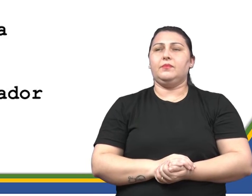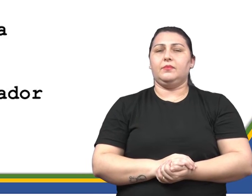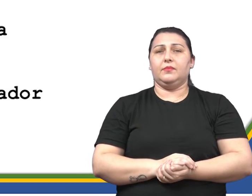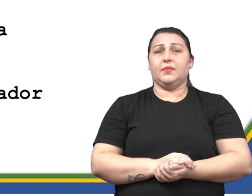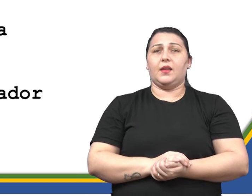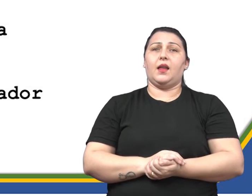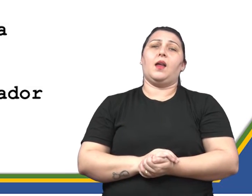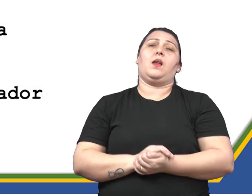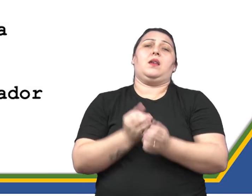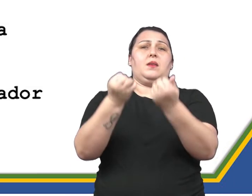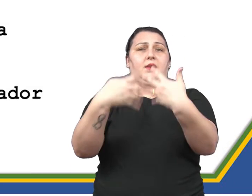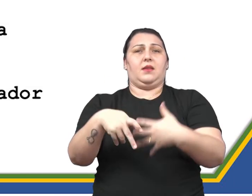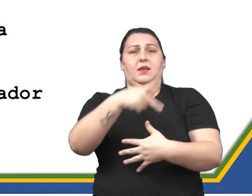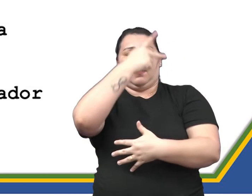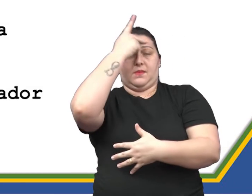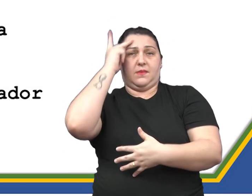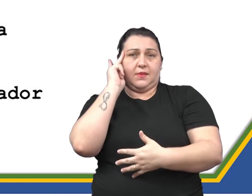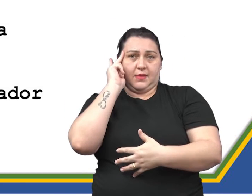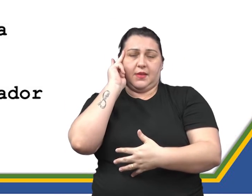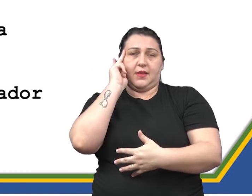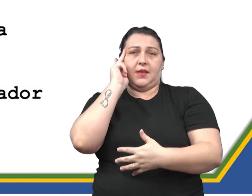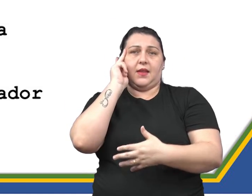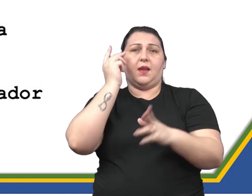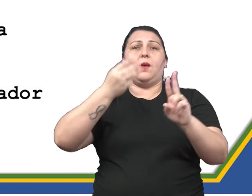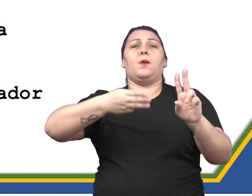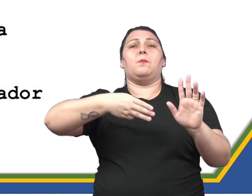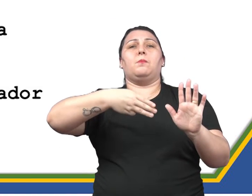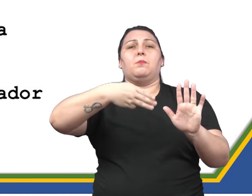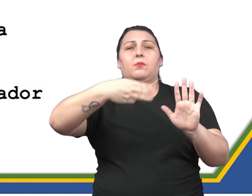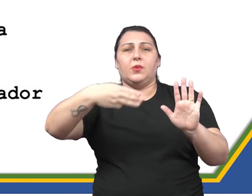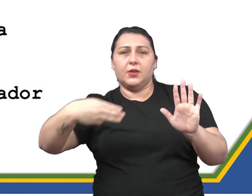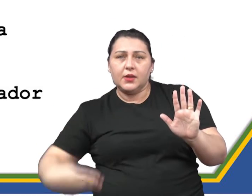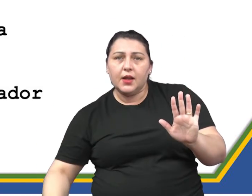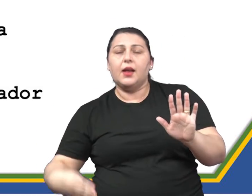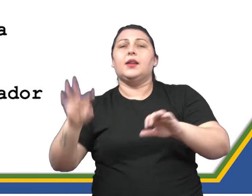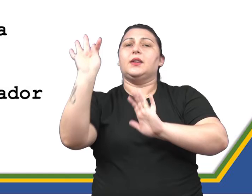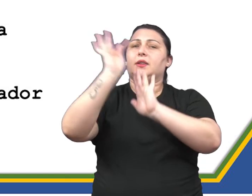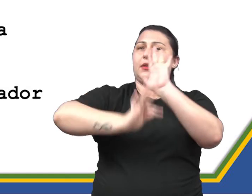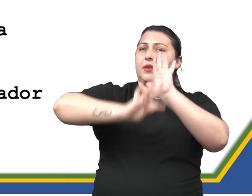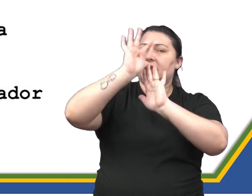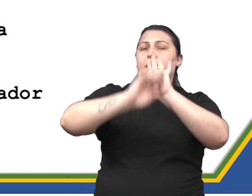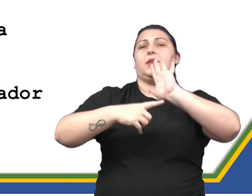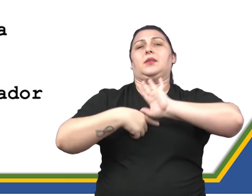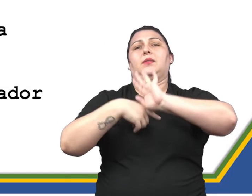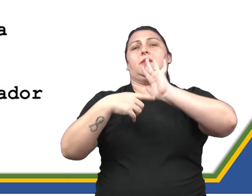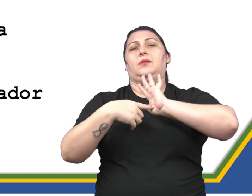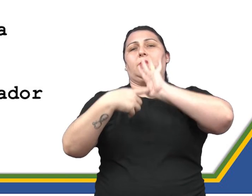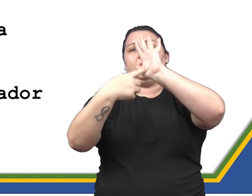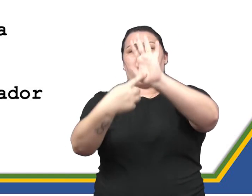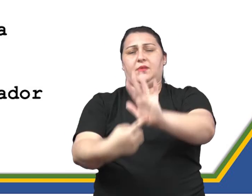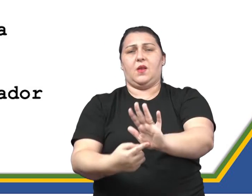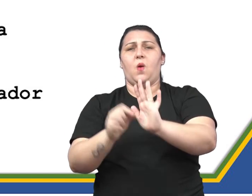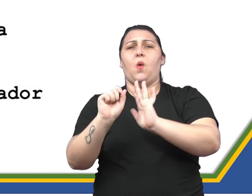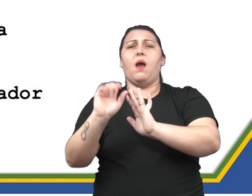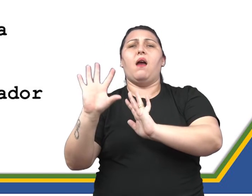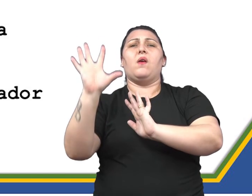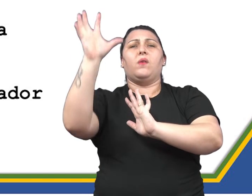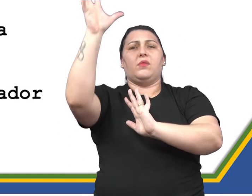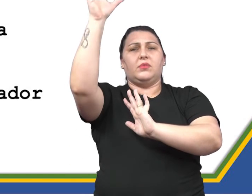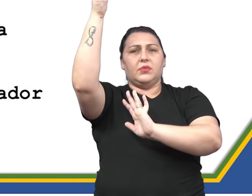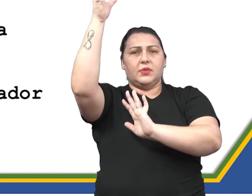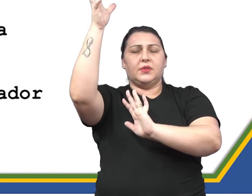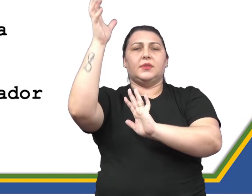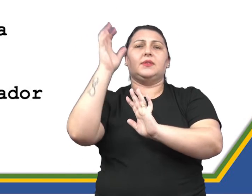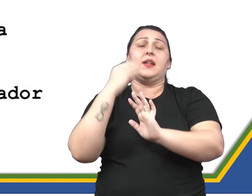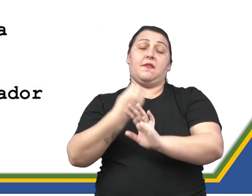O relato pessoal é uma modalidade de texto que apresenta uma narração sobre um fato ou acontecimento